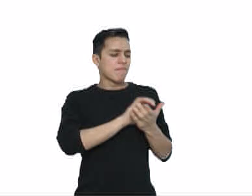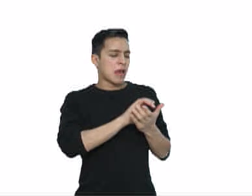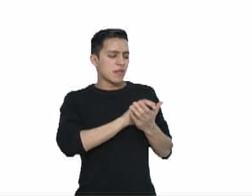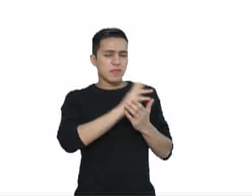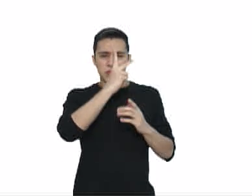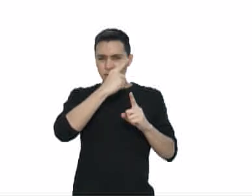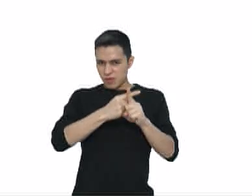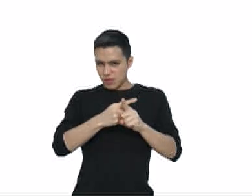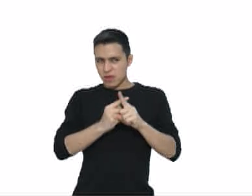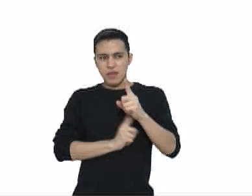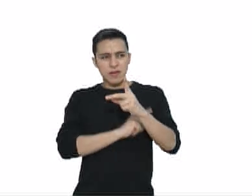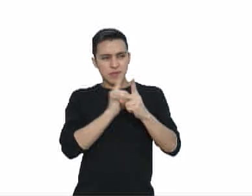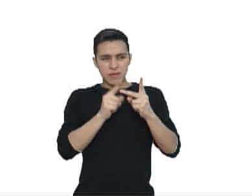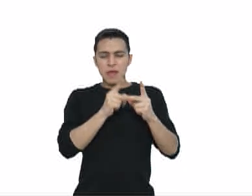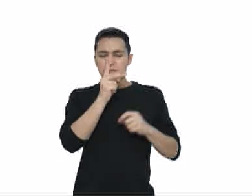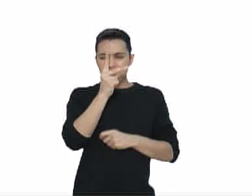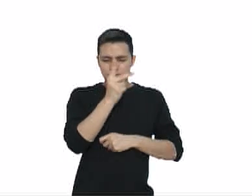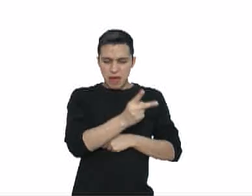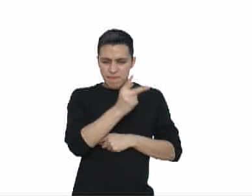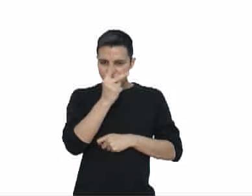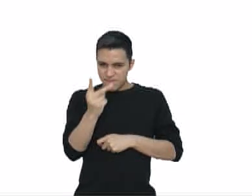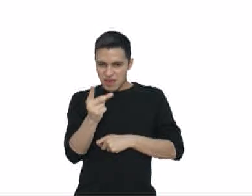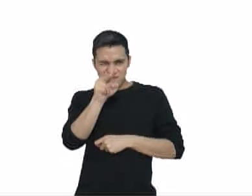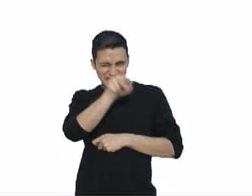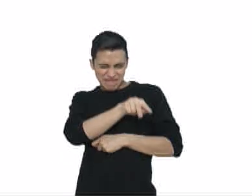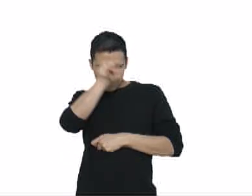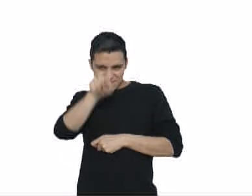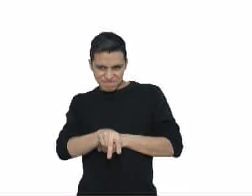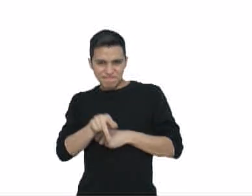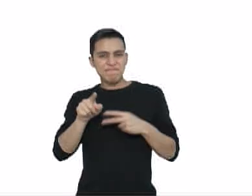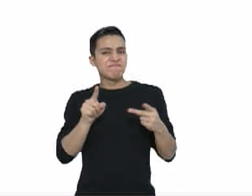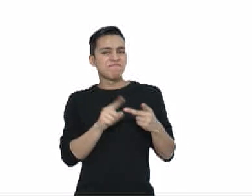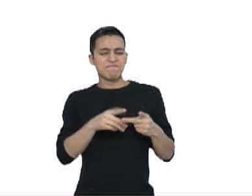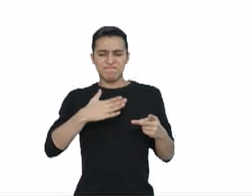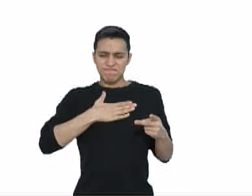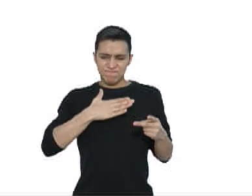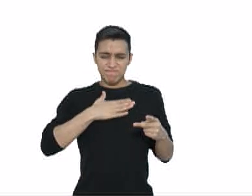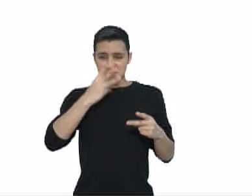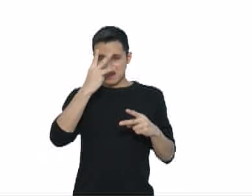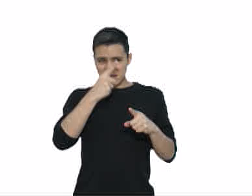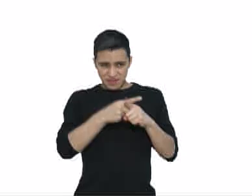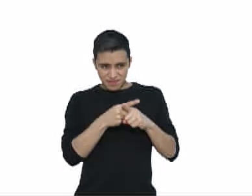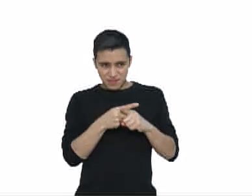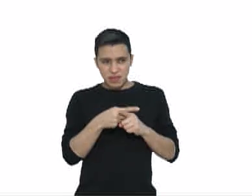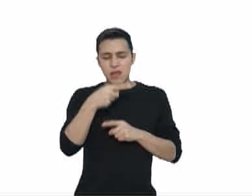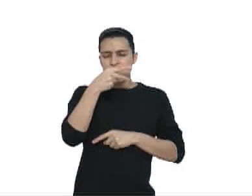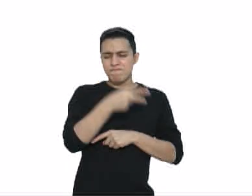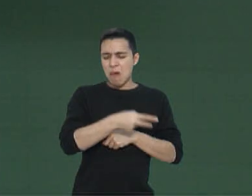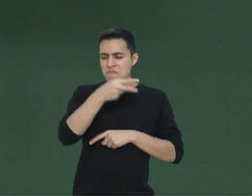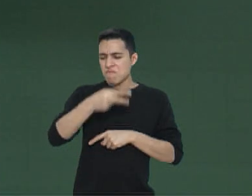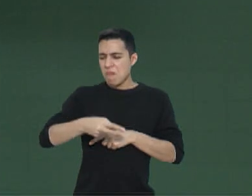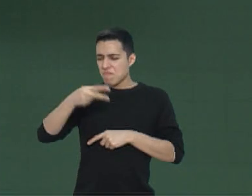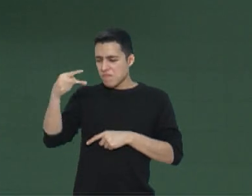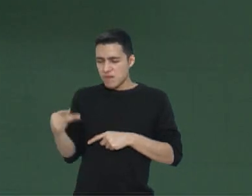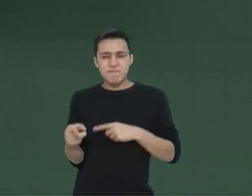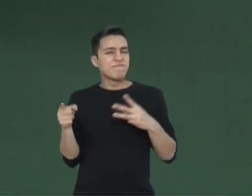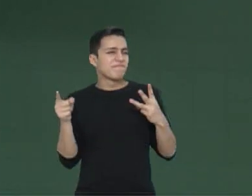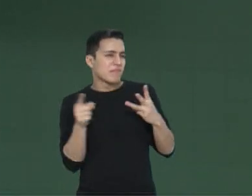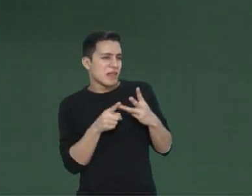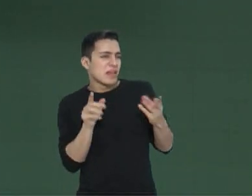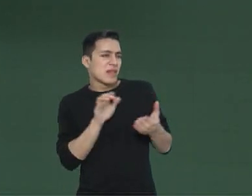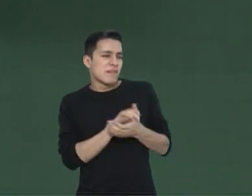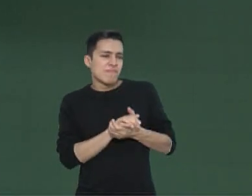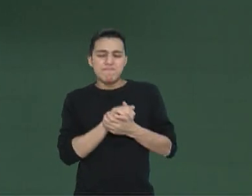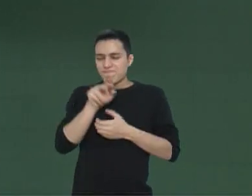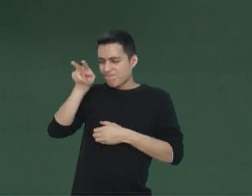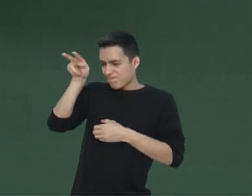vezes, as 2 barras 2 vezes, bater mãos no tórax 3 vezes, o igual 3 vezes, bater palmas